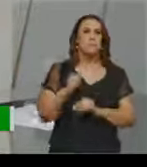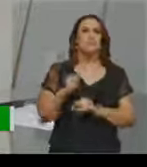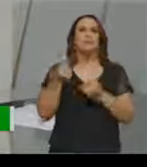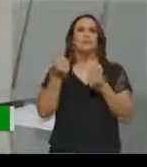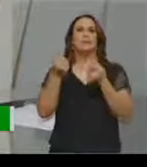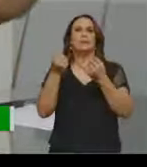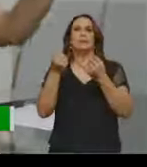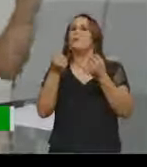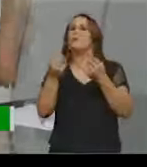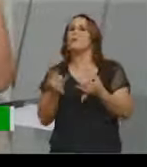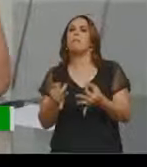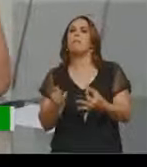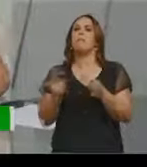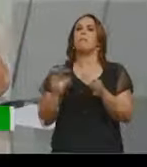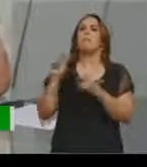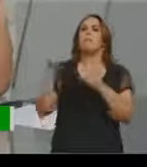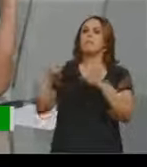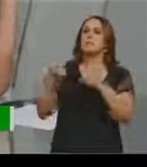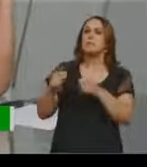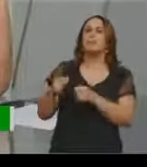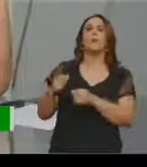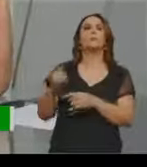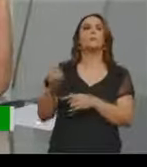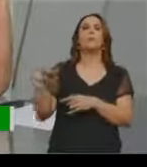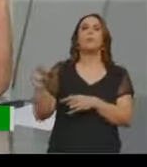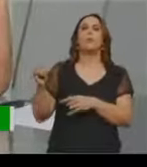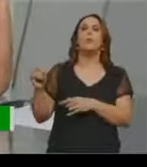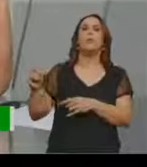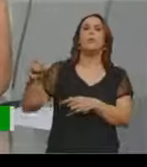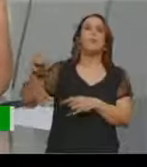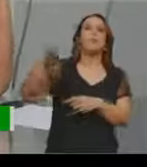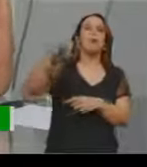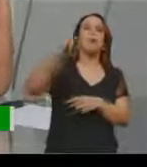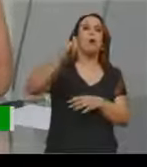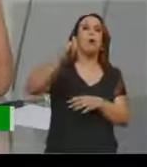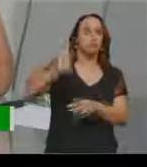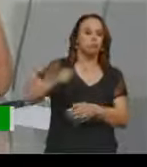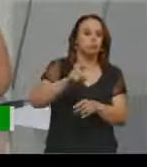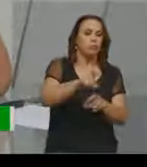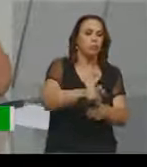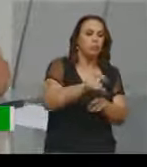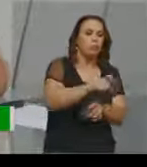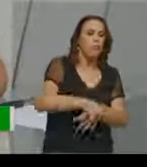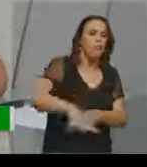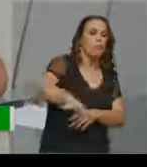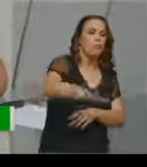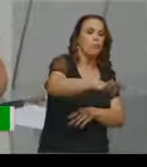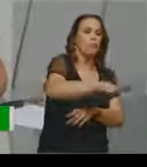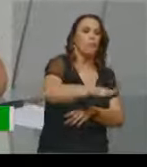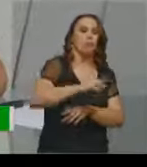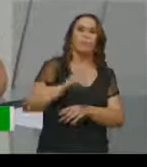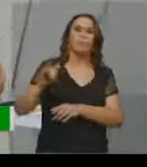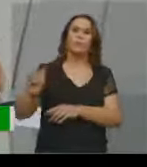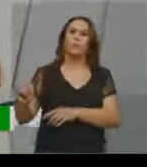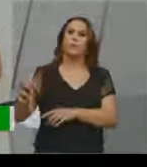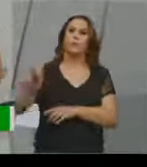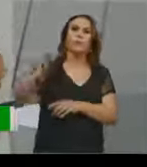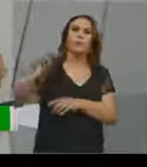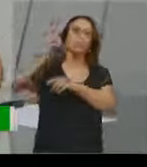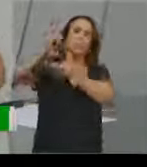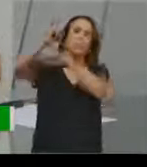um avião e joga ali em toda a lavoura, numa situação desse jeito. É necessário que haja uma conscientização. Então, se você tem uma